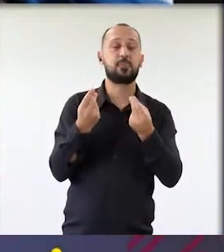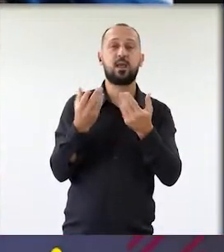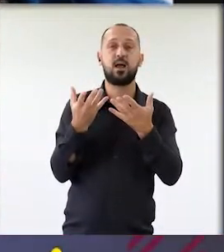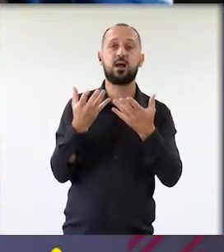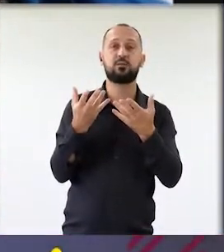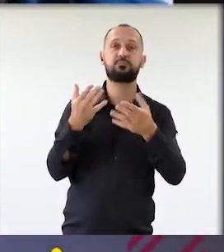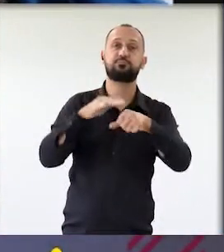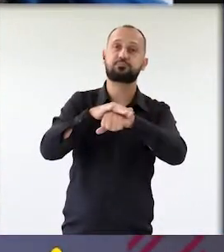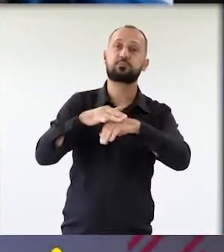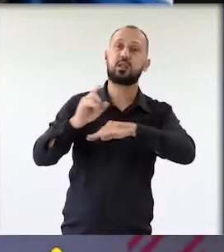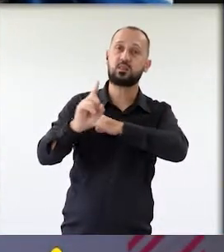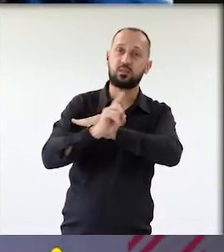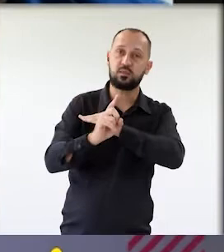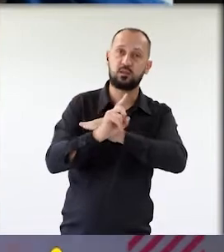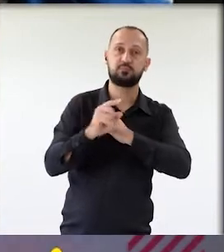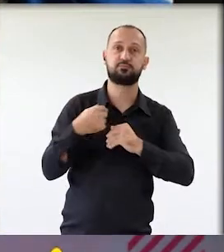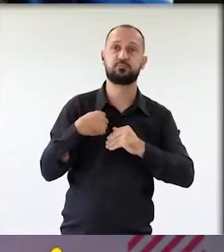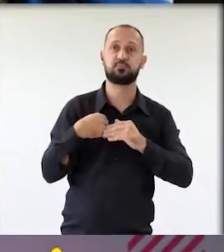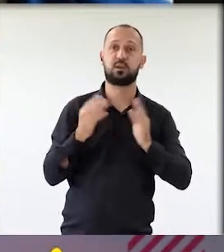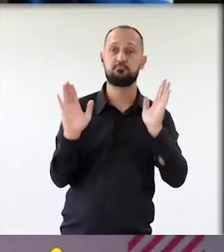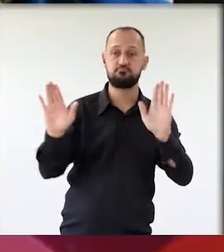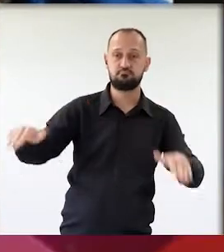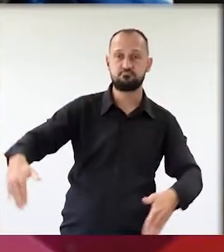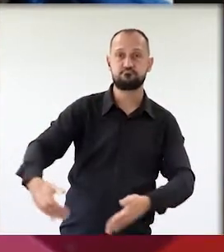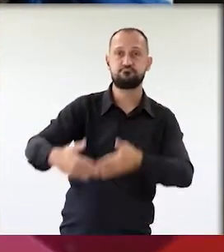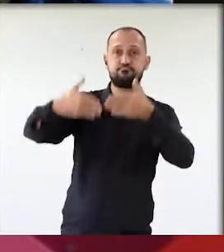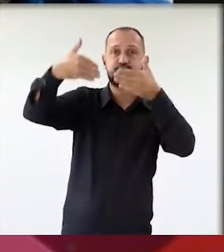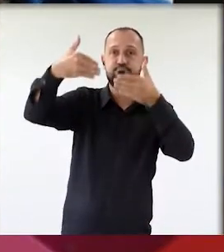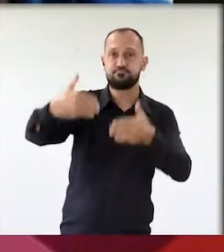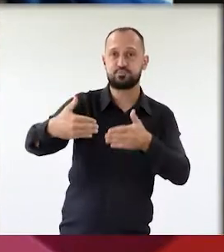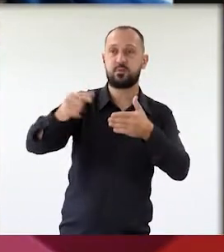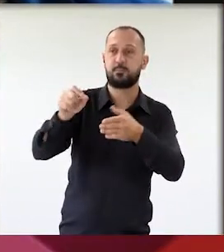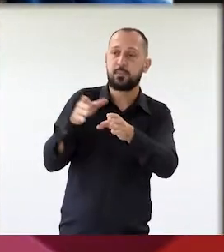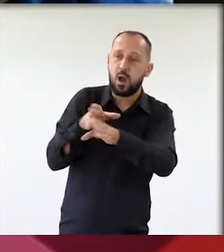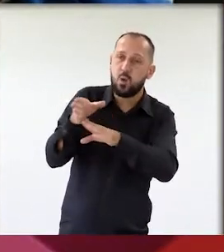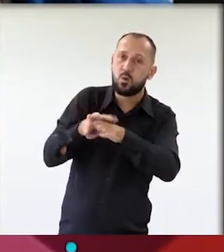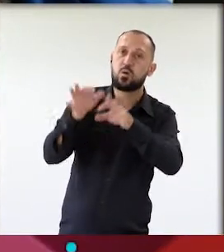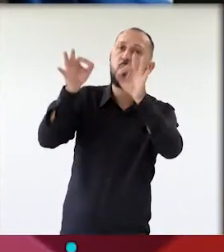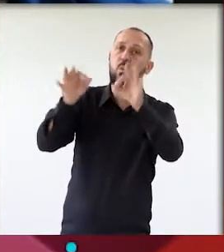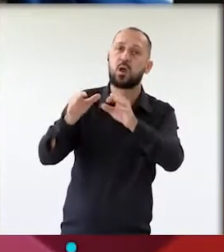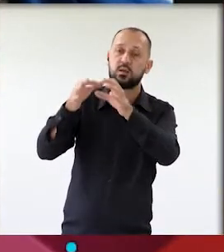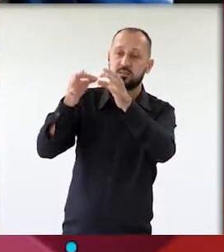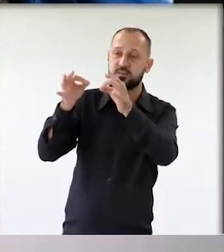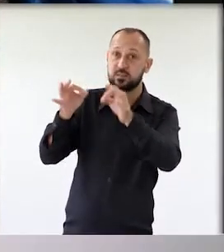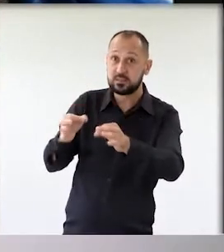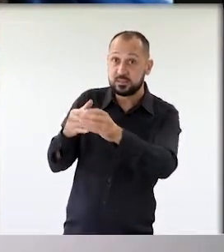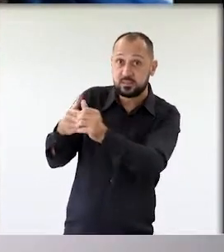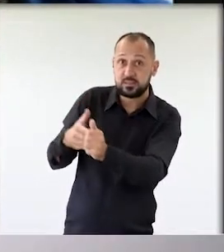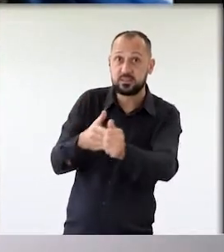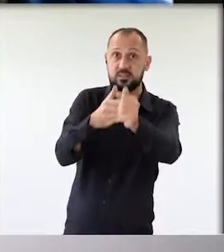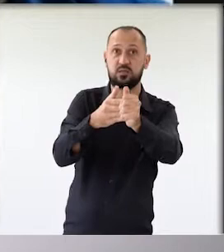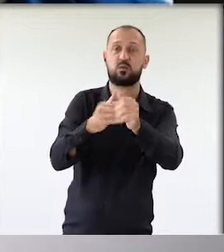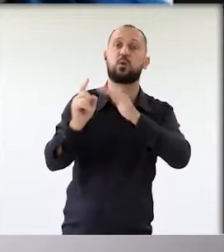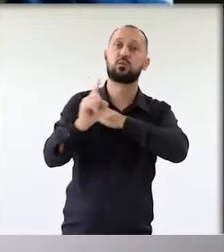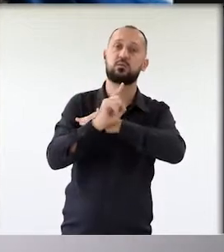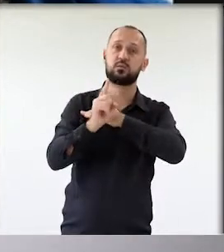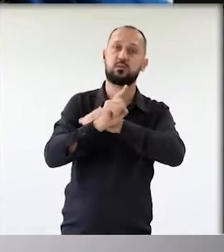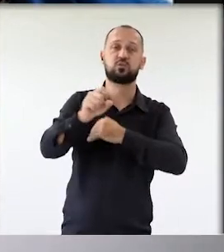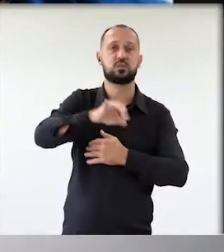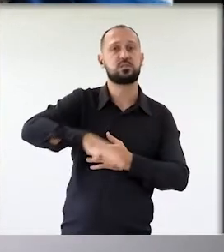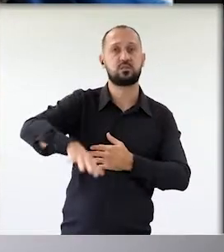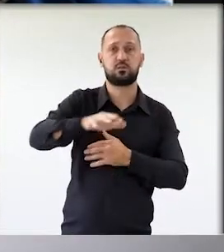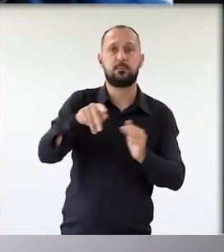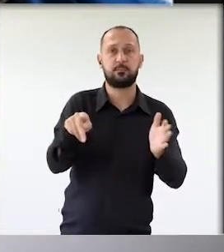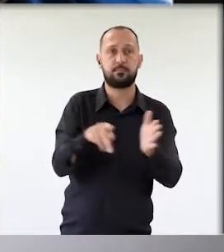de abordagem, né, que cheguem até essas pessoas para poder encaminhá-las para os lugares competentes, para poder oferecer